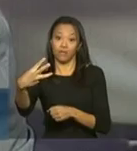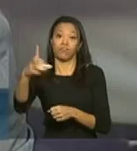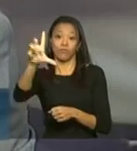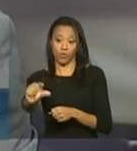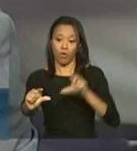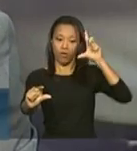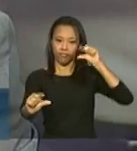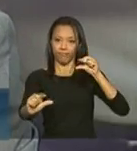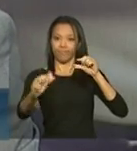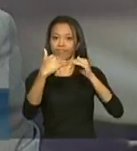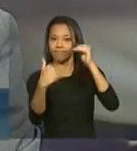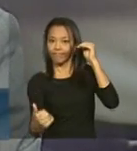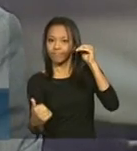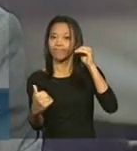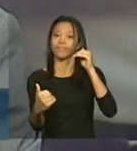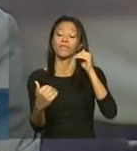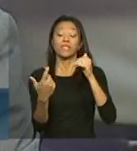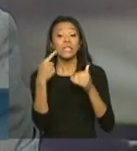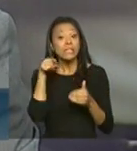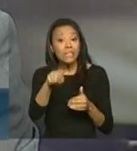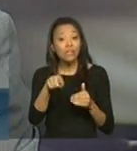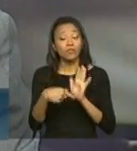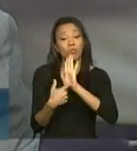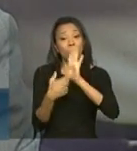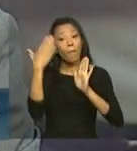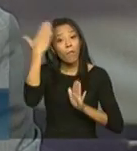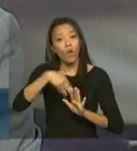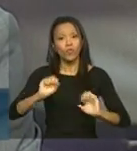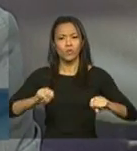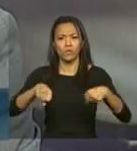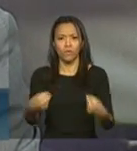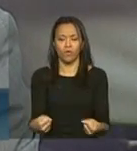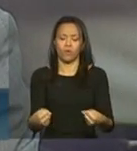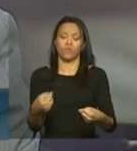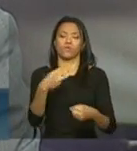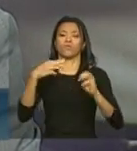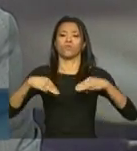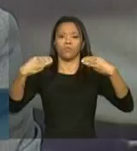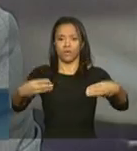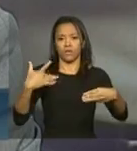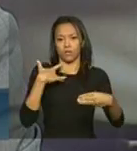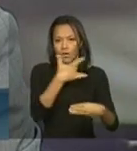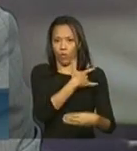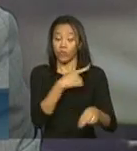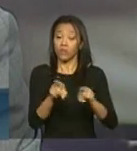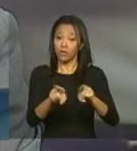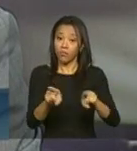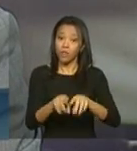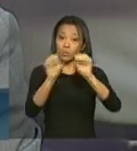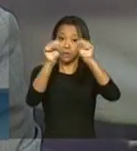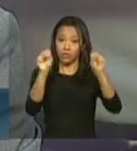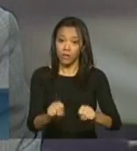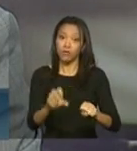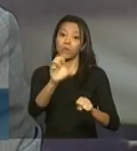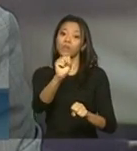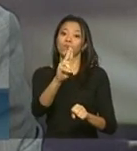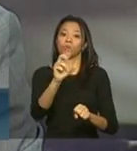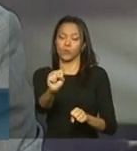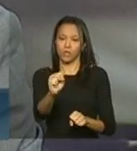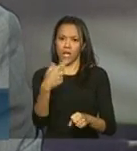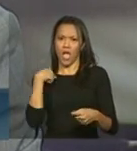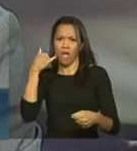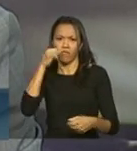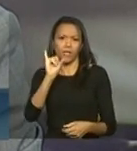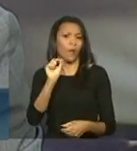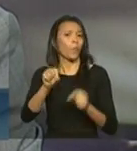isso mostra o esforço do Ministério da Saúde, do Sistema Único de Saúde, de além de trabalhar no enfrentamento do estigma, porque